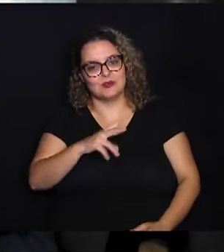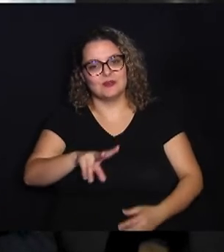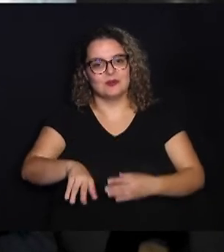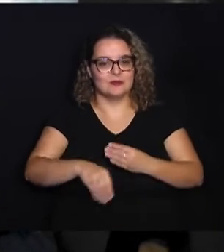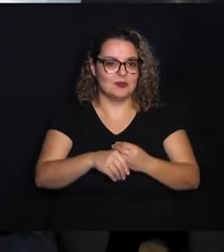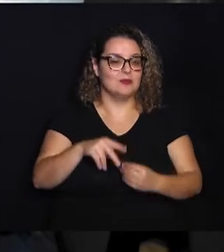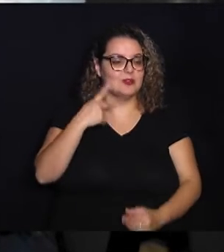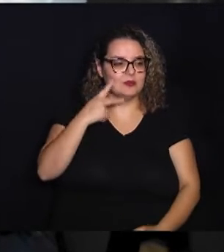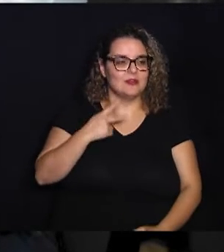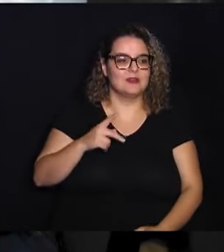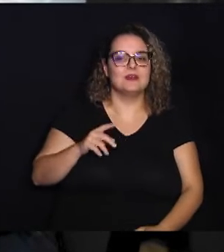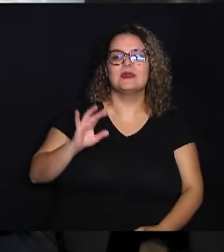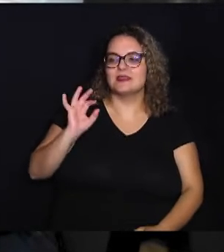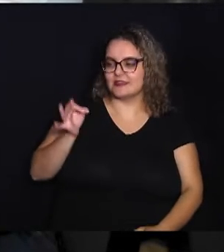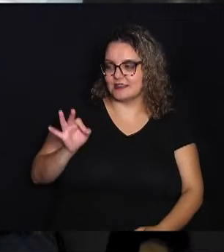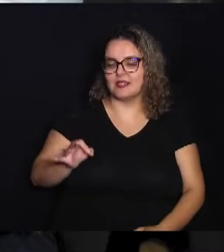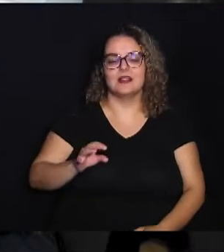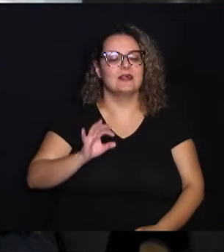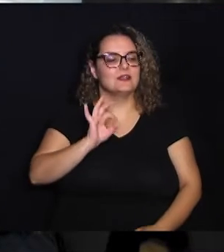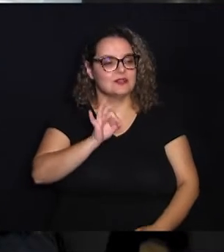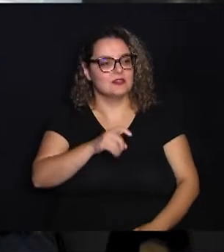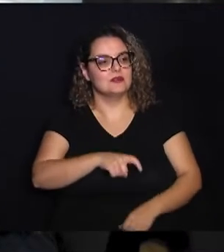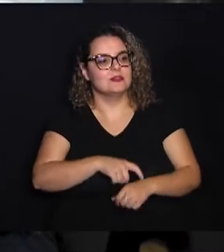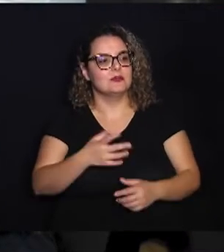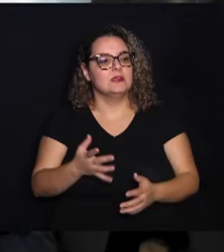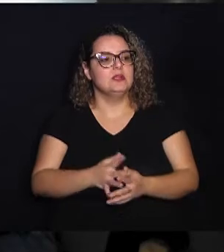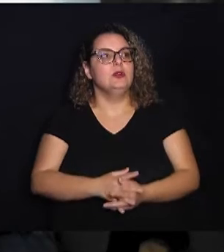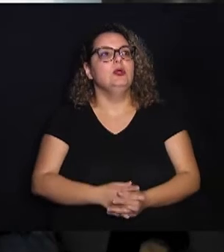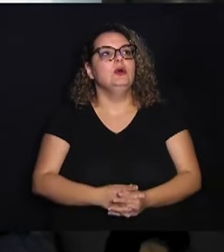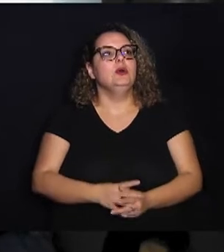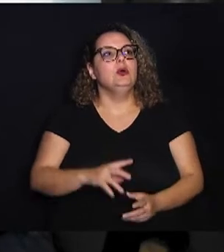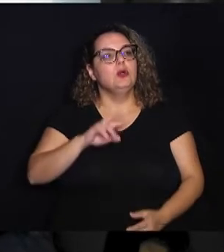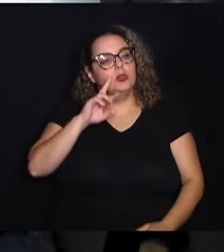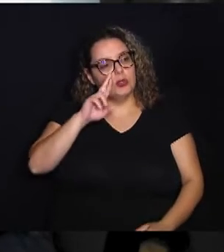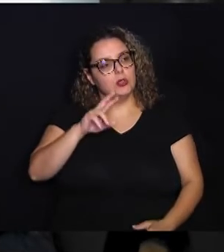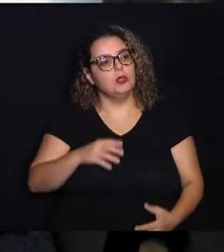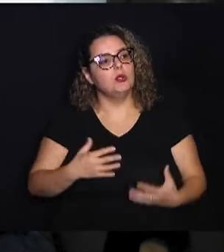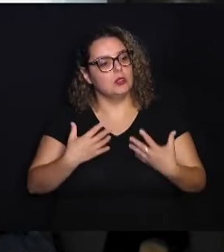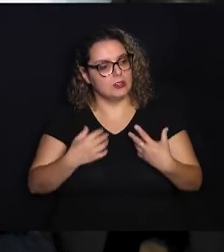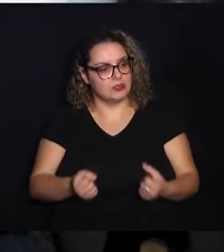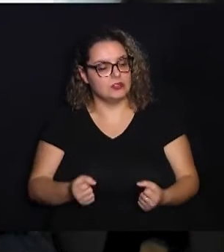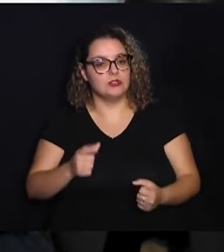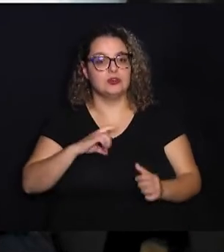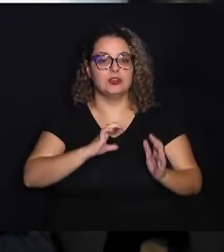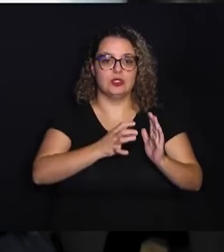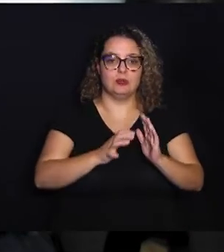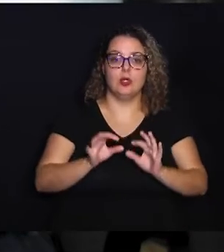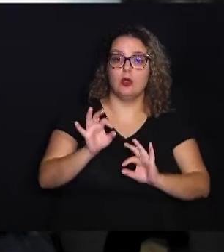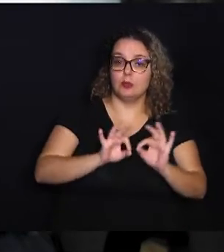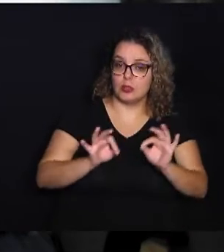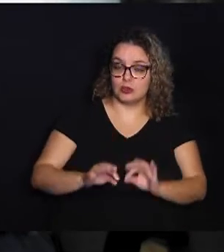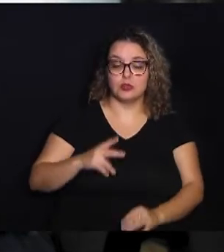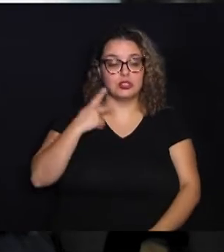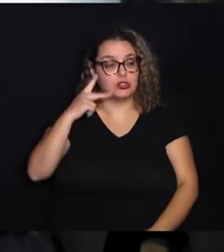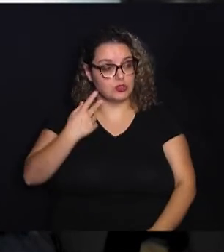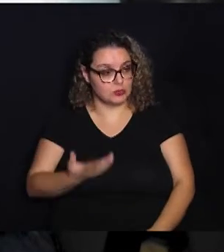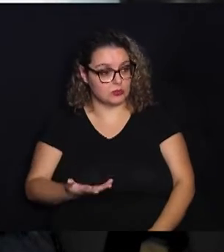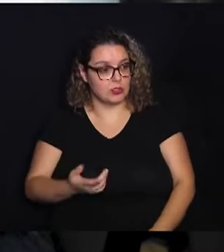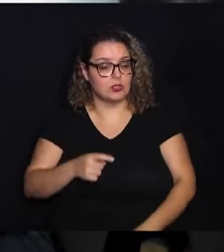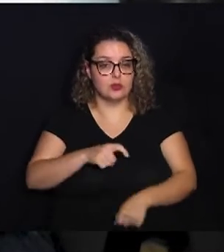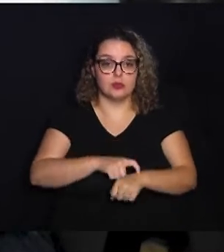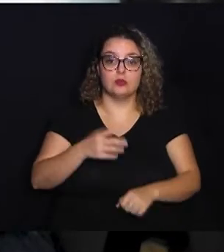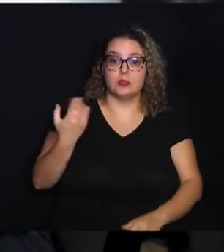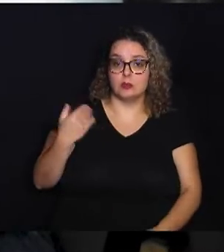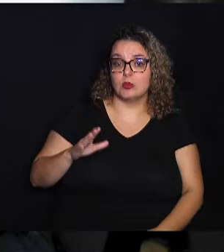né? Mas quando o senhor assumiu, a gente lembra que, inclusive, o senhor disse, olha, eu estava num partido que tinha um projeto político na época com